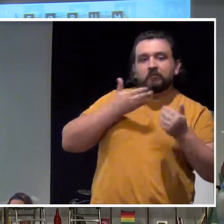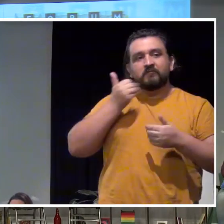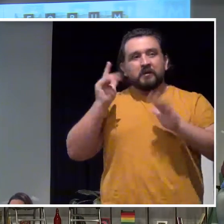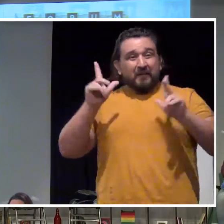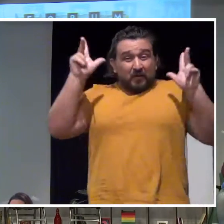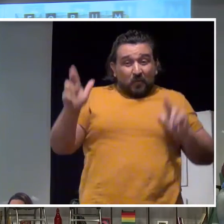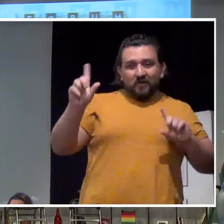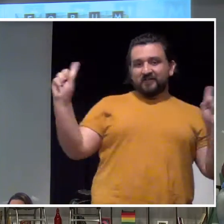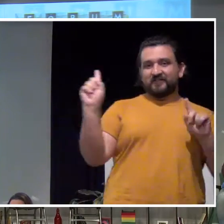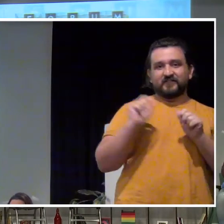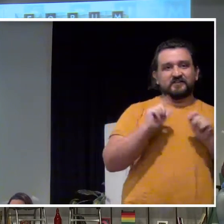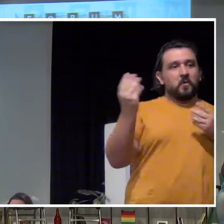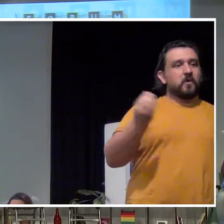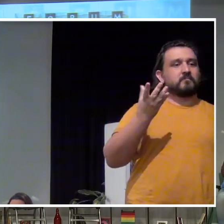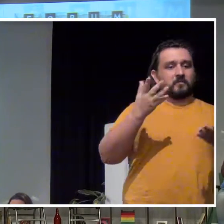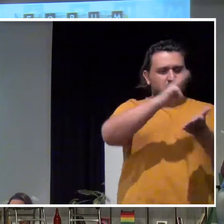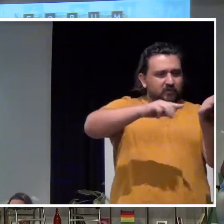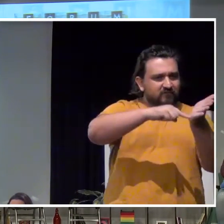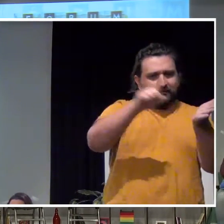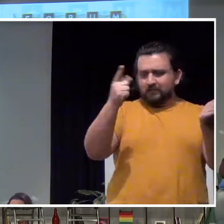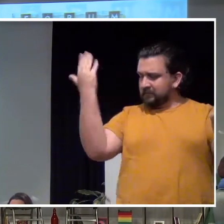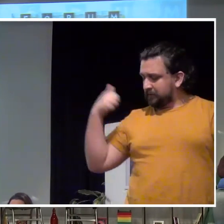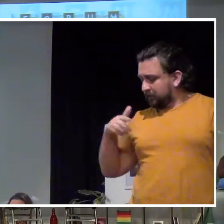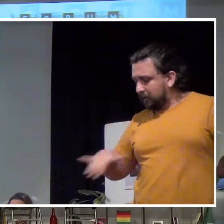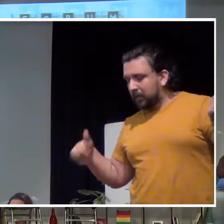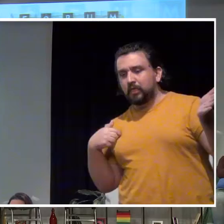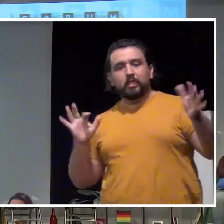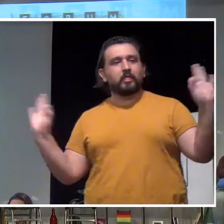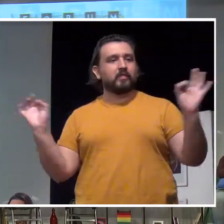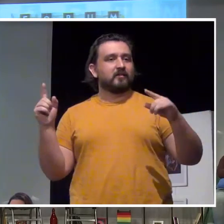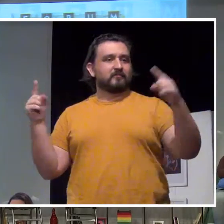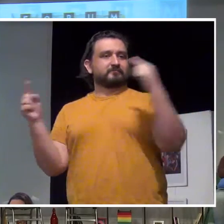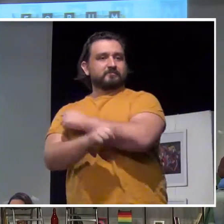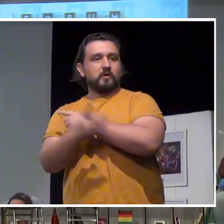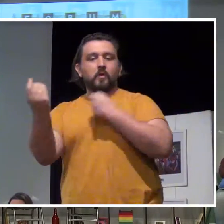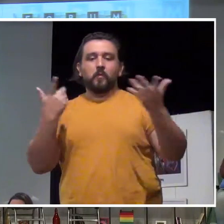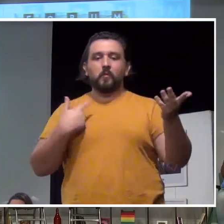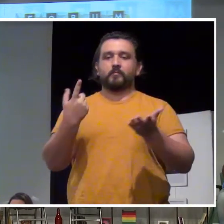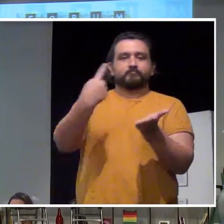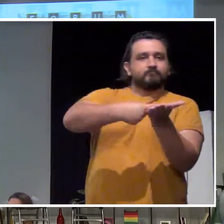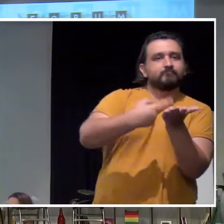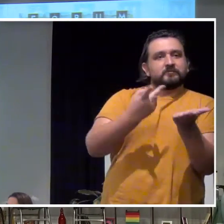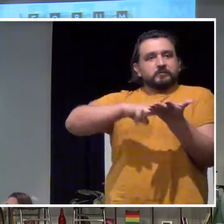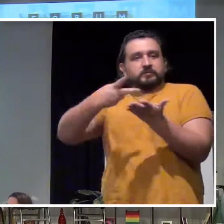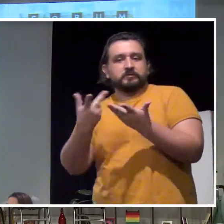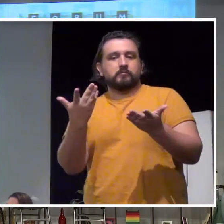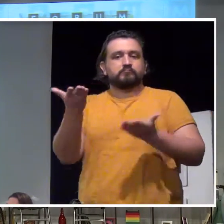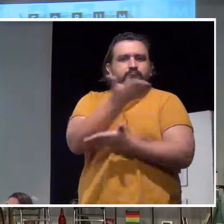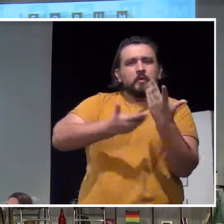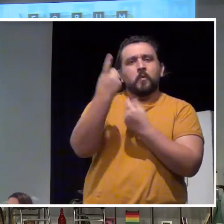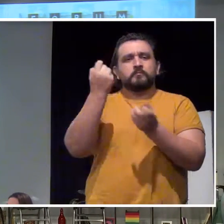fazer de uma monografia em língua de sinais e toda a negociação em termos de língua, a tradução que ocorre numa